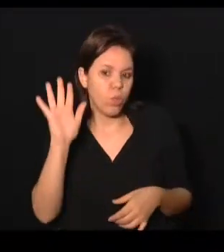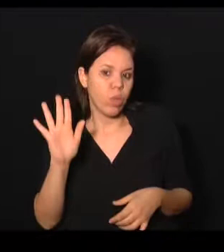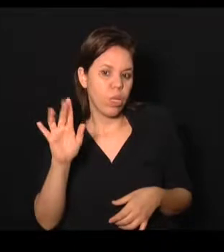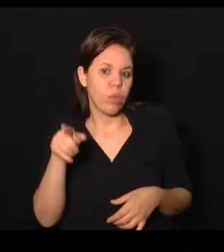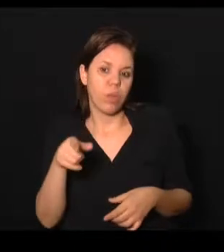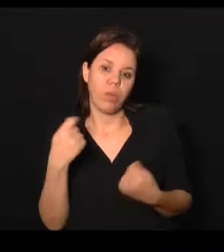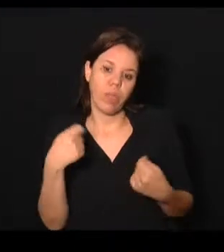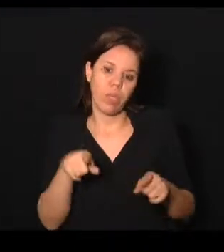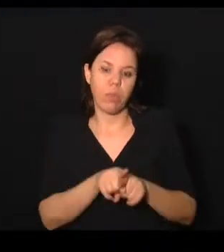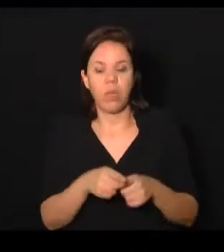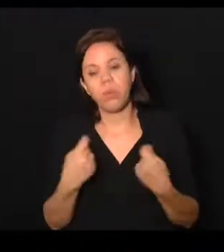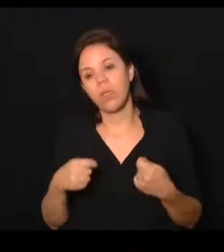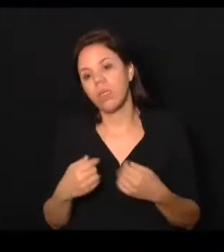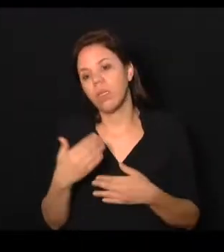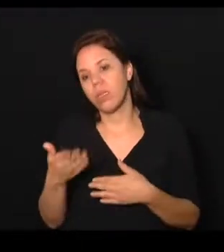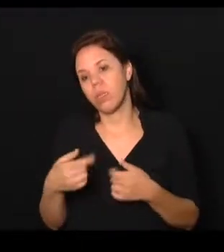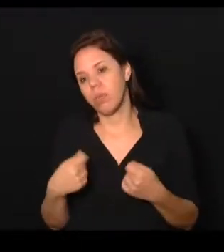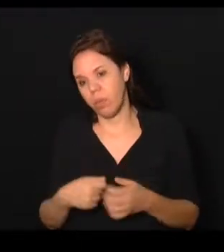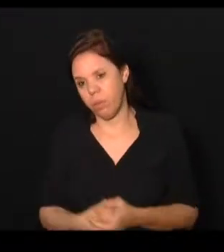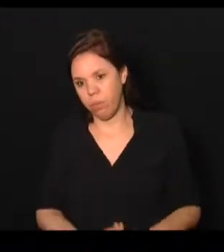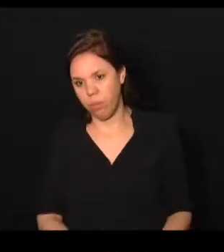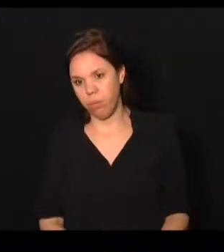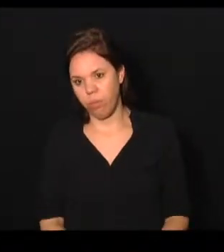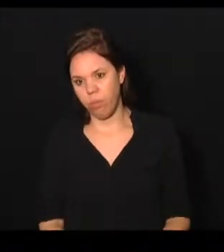vai ser quem é o próximo a precisar.